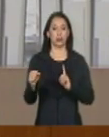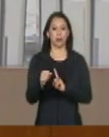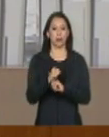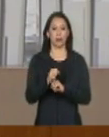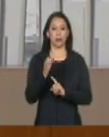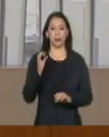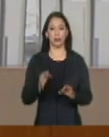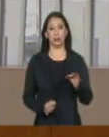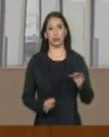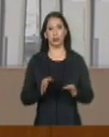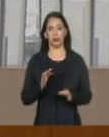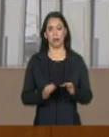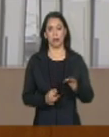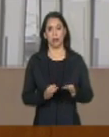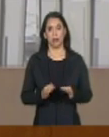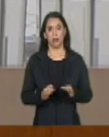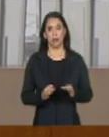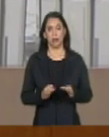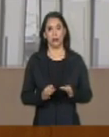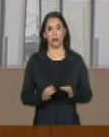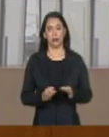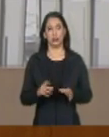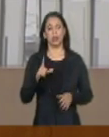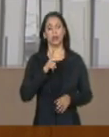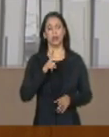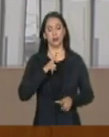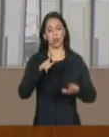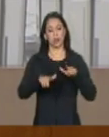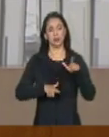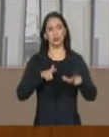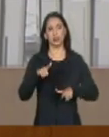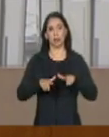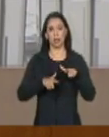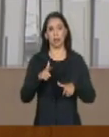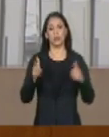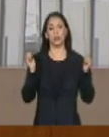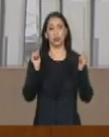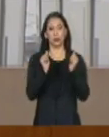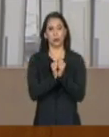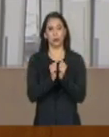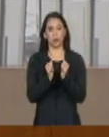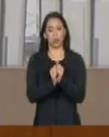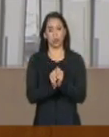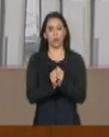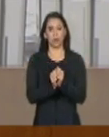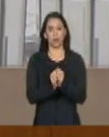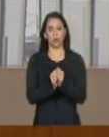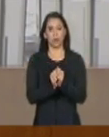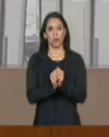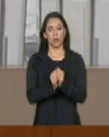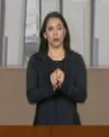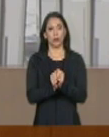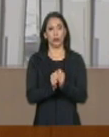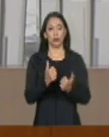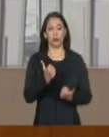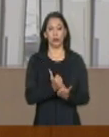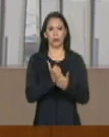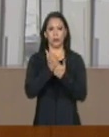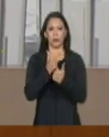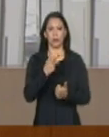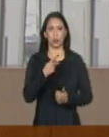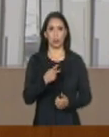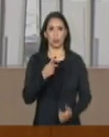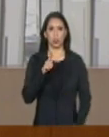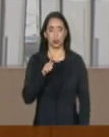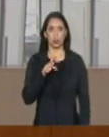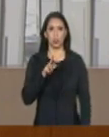justiça. Temos que trabalhar juntos, senhor vice-procurador-geral da República, José